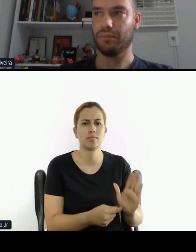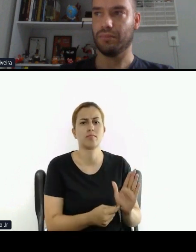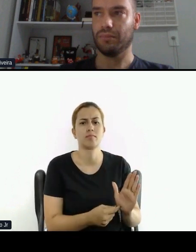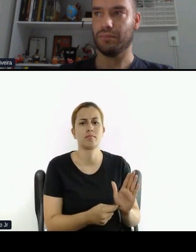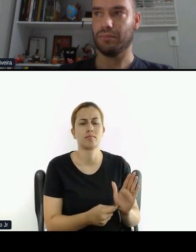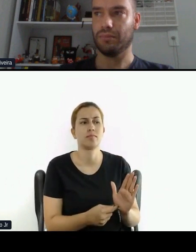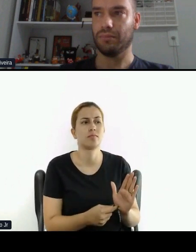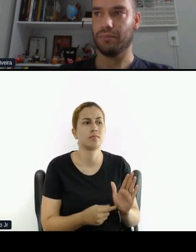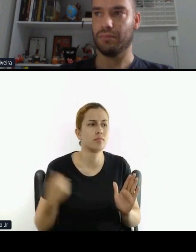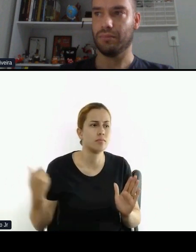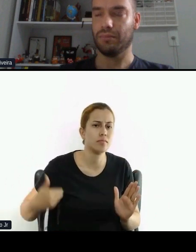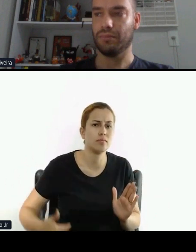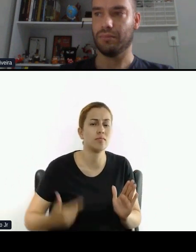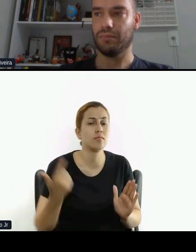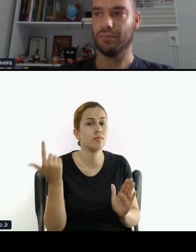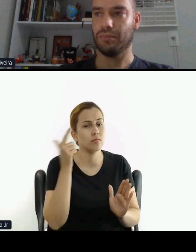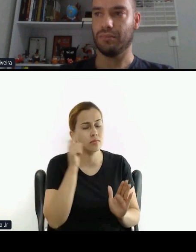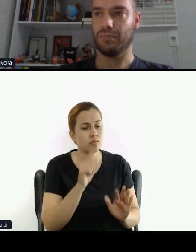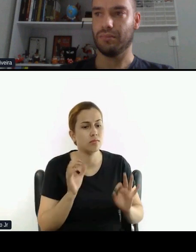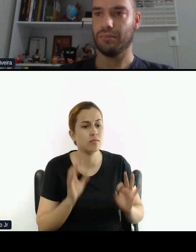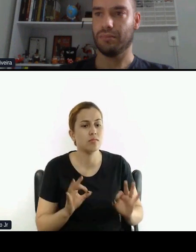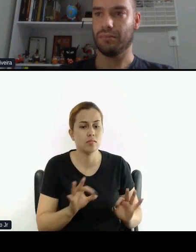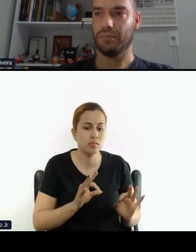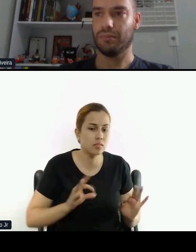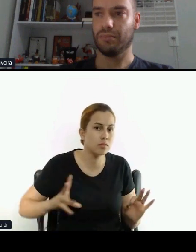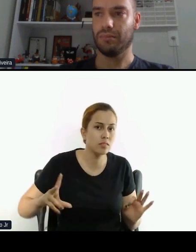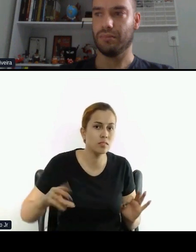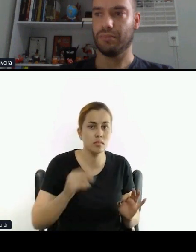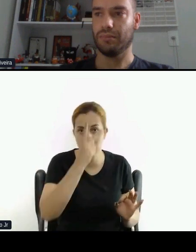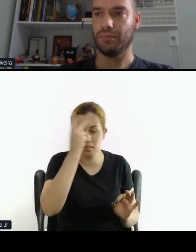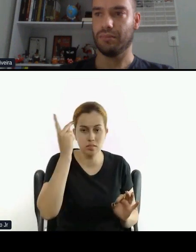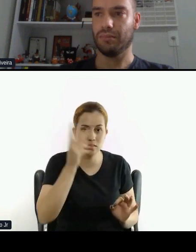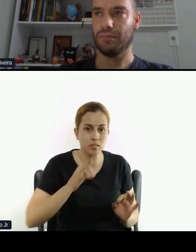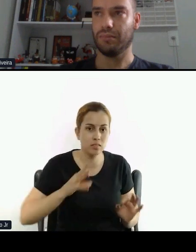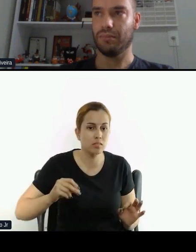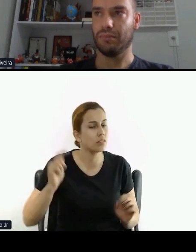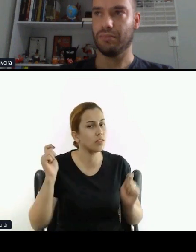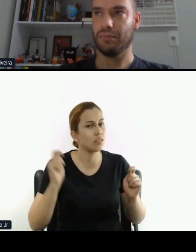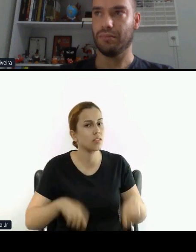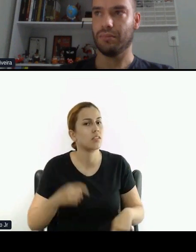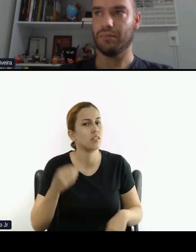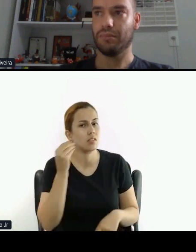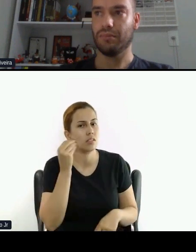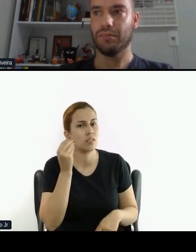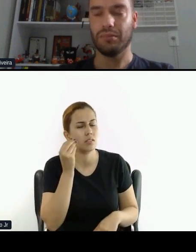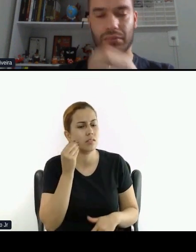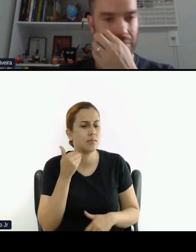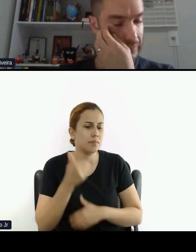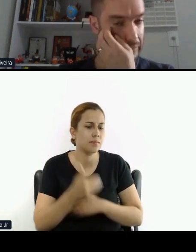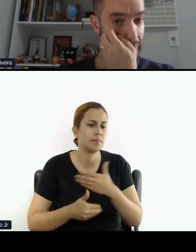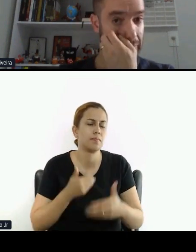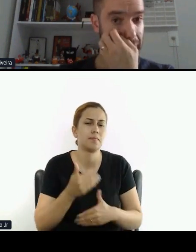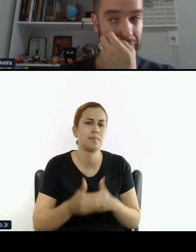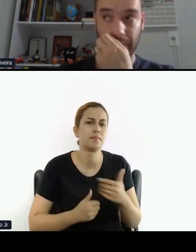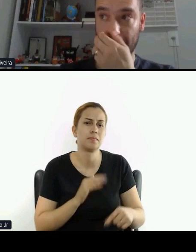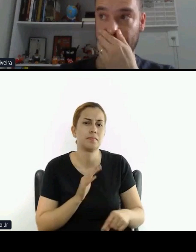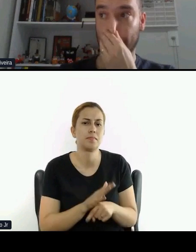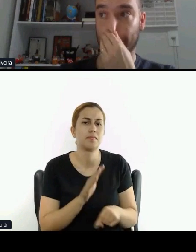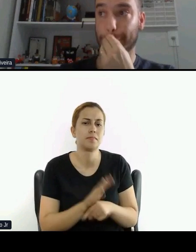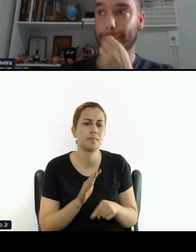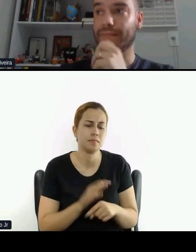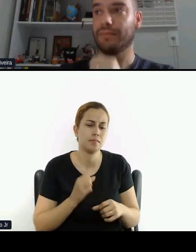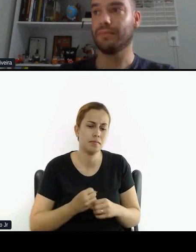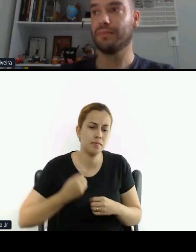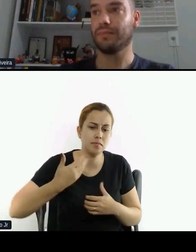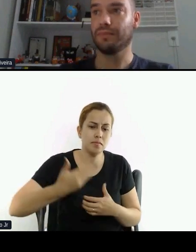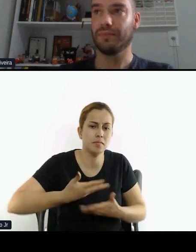a gente consiga garantir que todas essas pessoas tenham a oportunidade de participar e contribuir com a sociedade no todo.